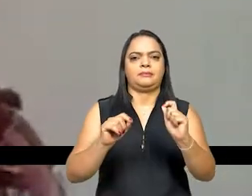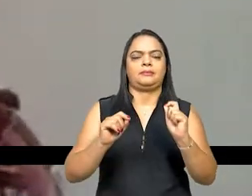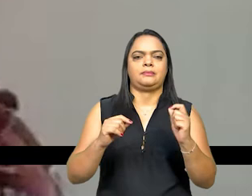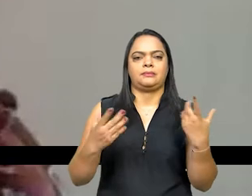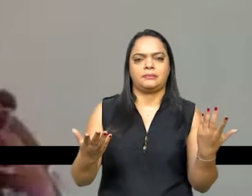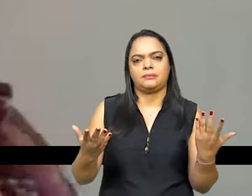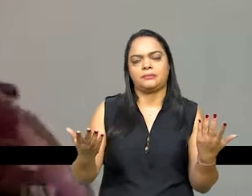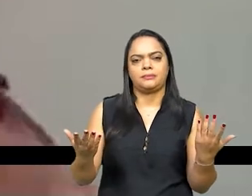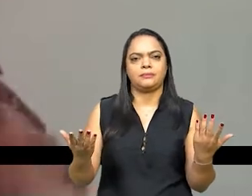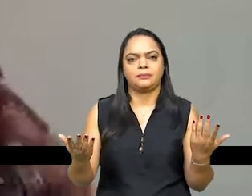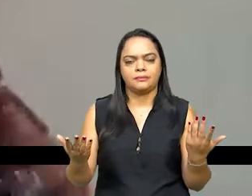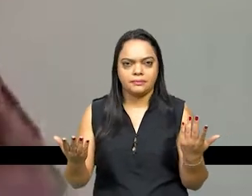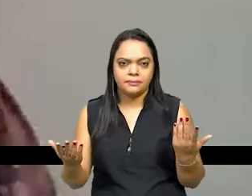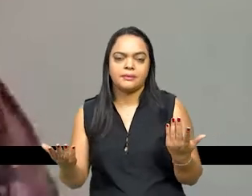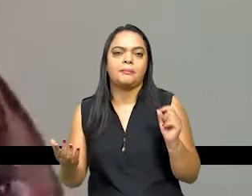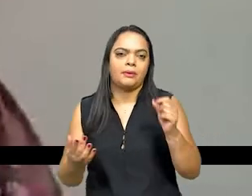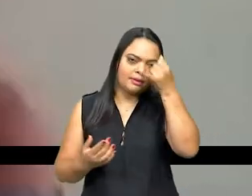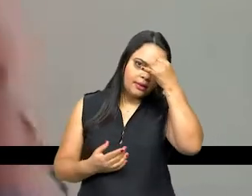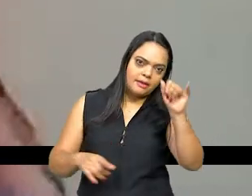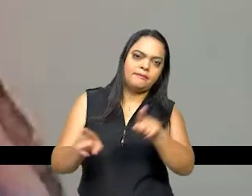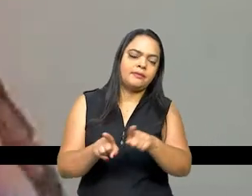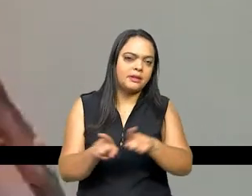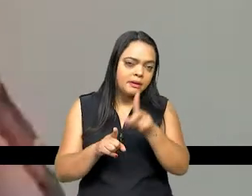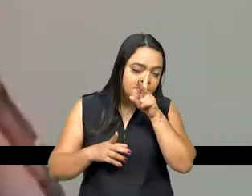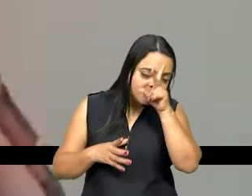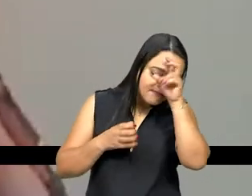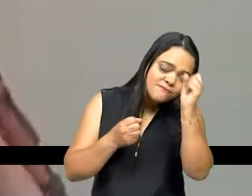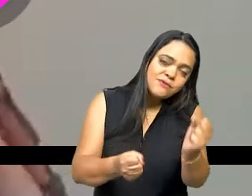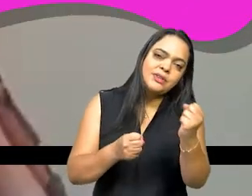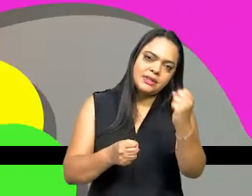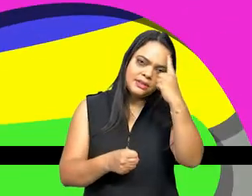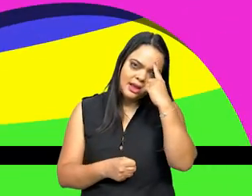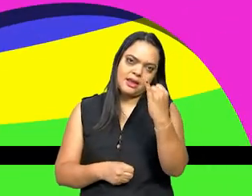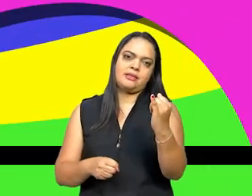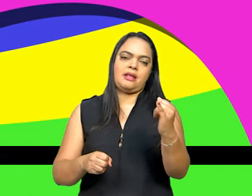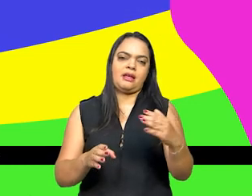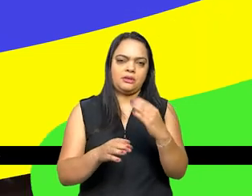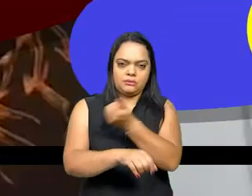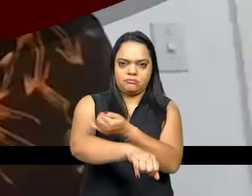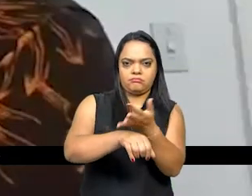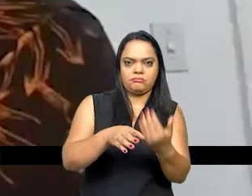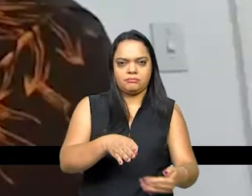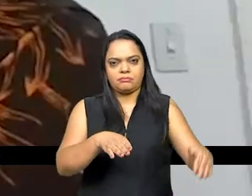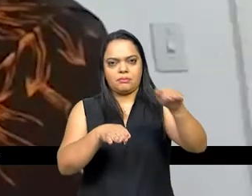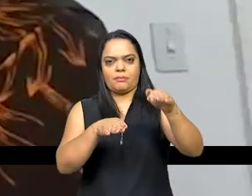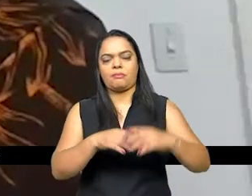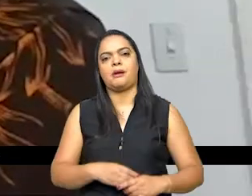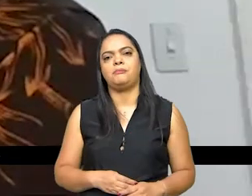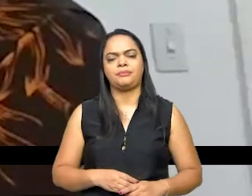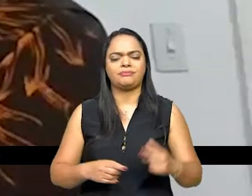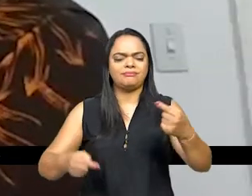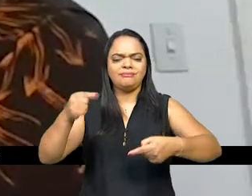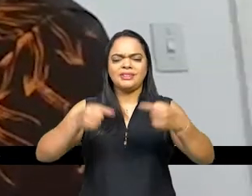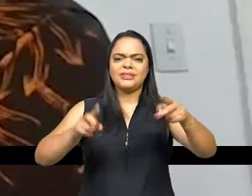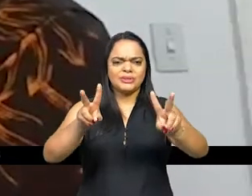para tanto para combater quanto para fortalecer essas ideias de supremacia branca. Essa discussão sobre